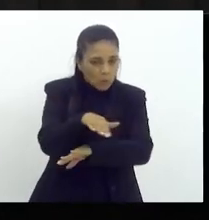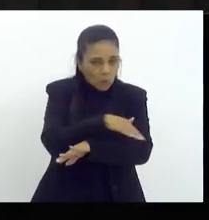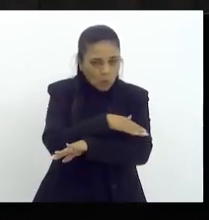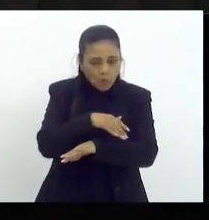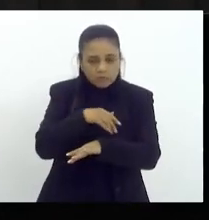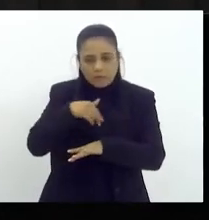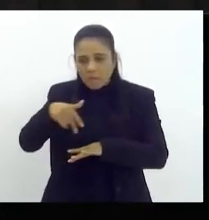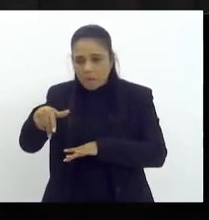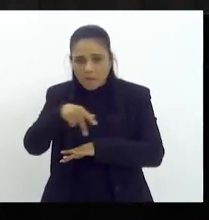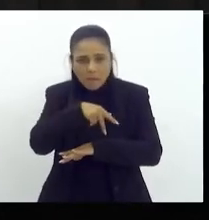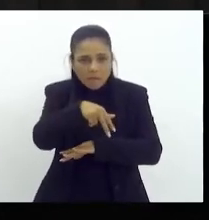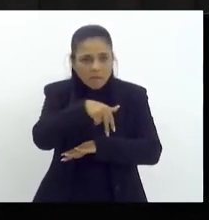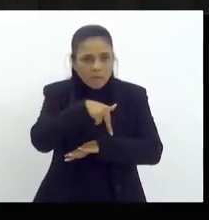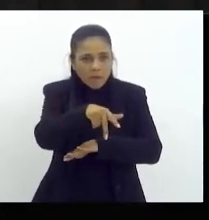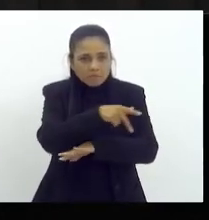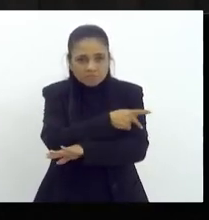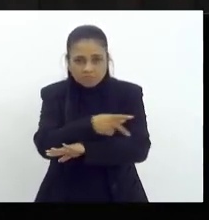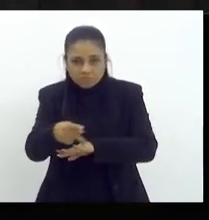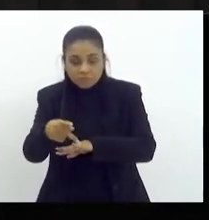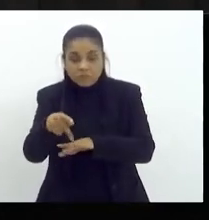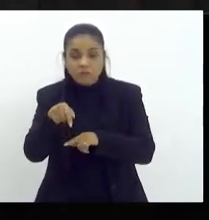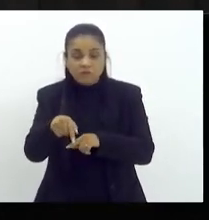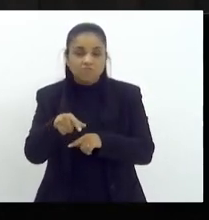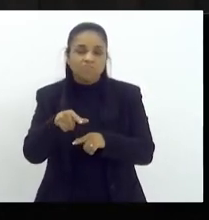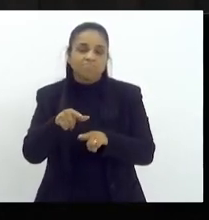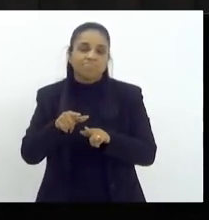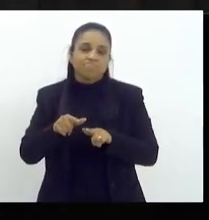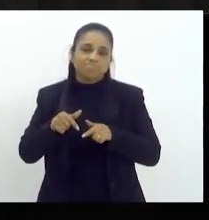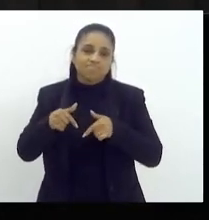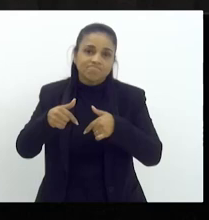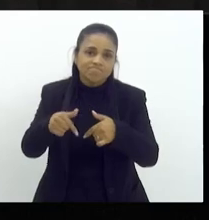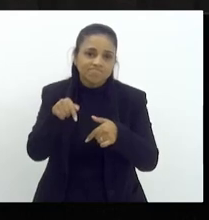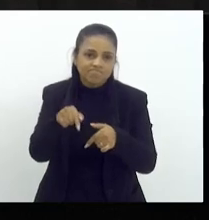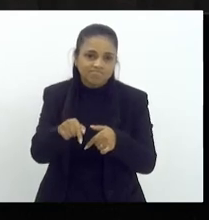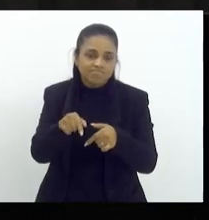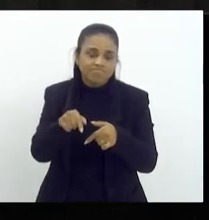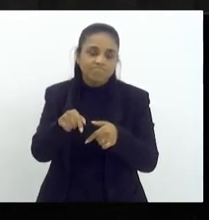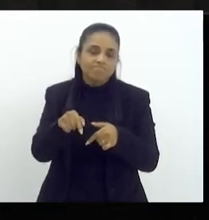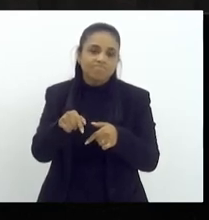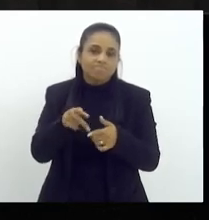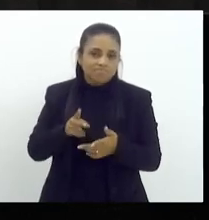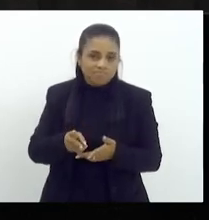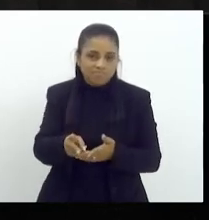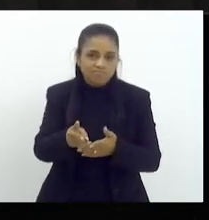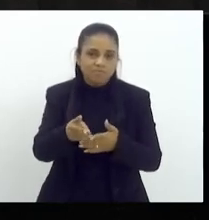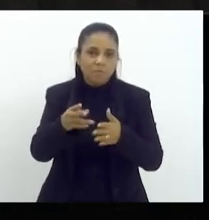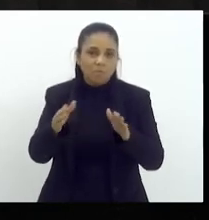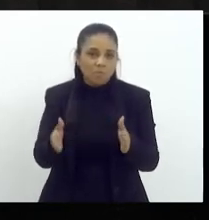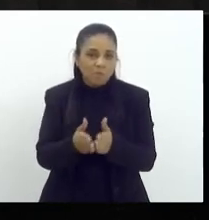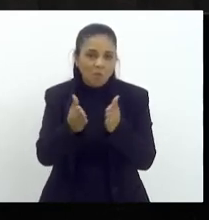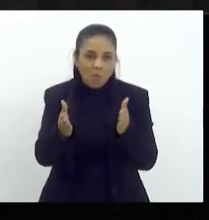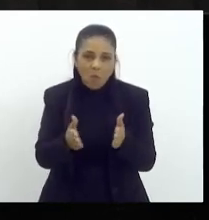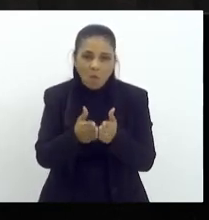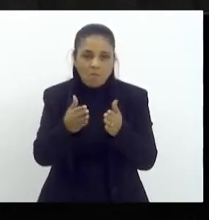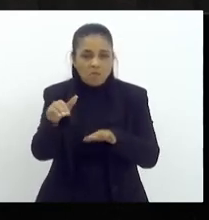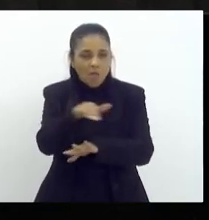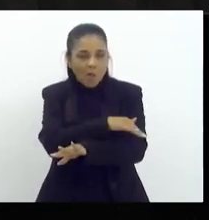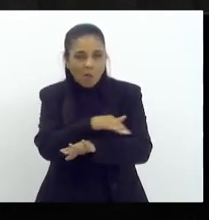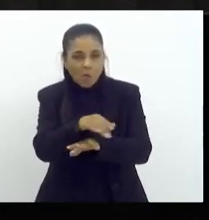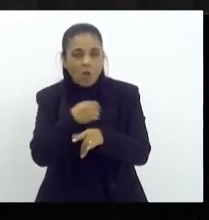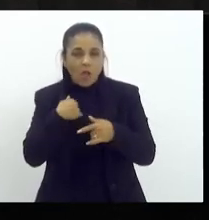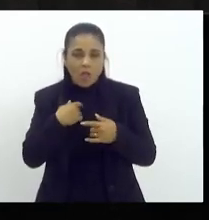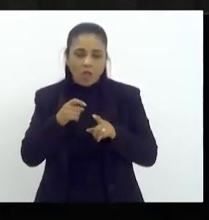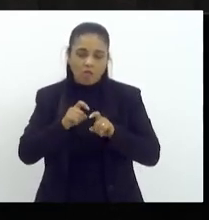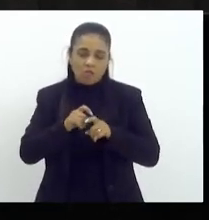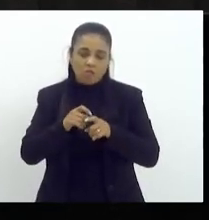que as consequências os efeitos da pandemia conseguem e a gente que tem o mandato como meu de portas